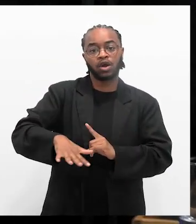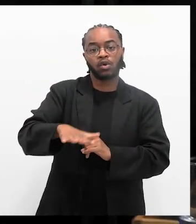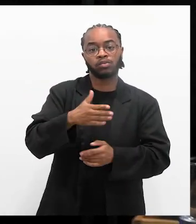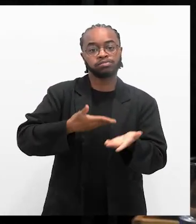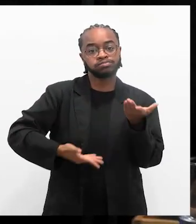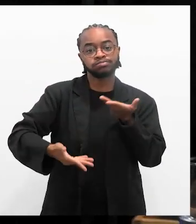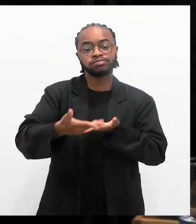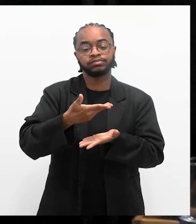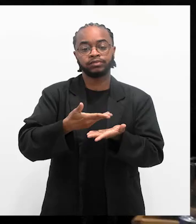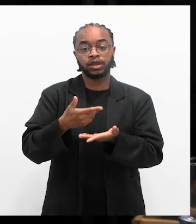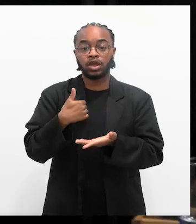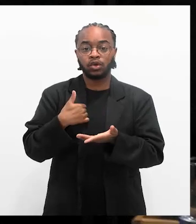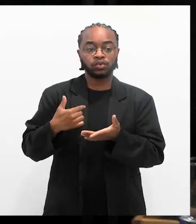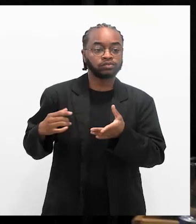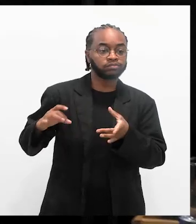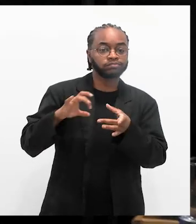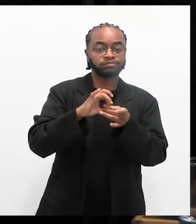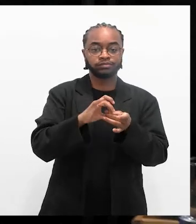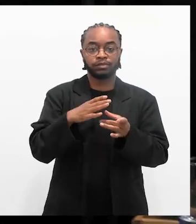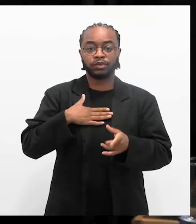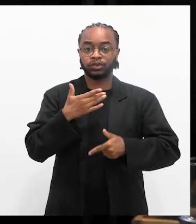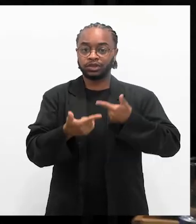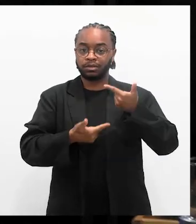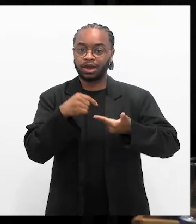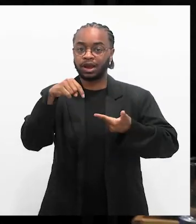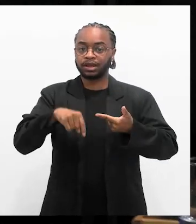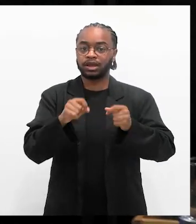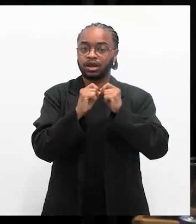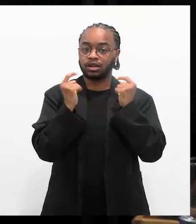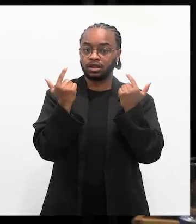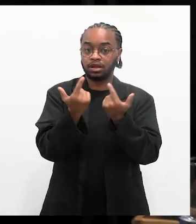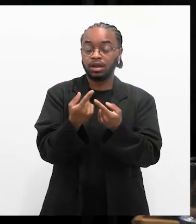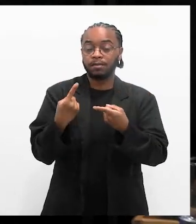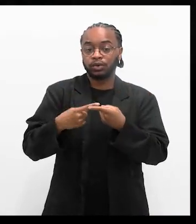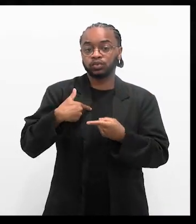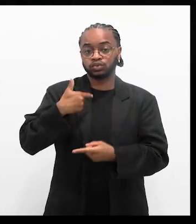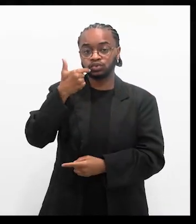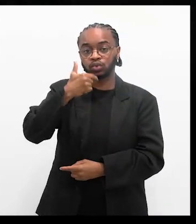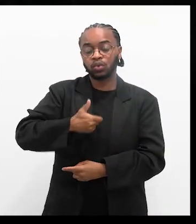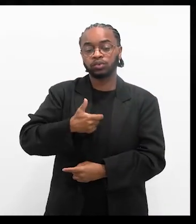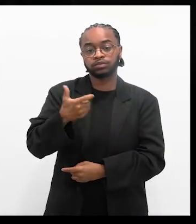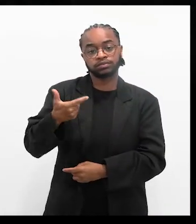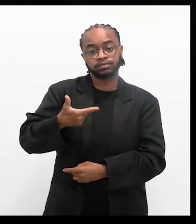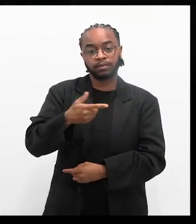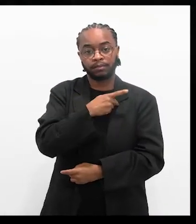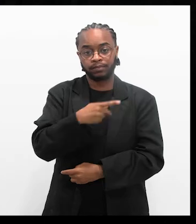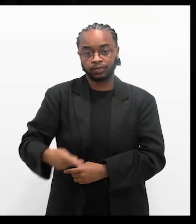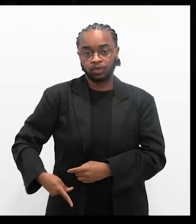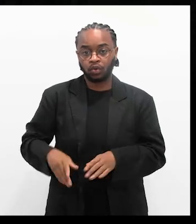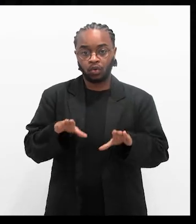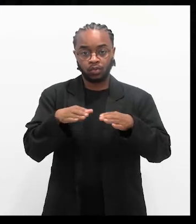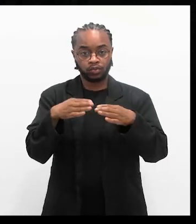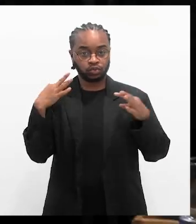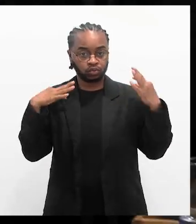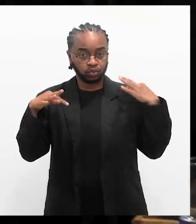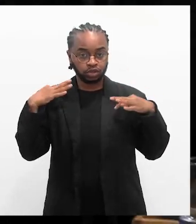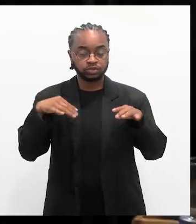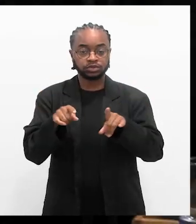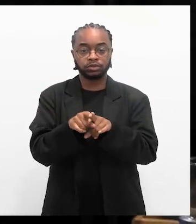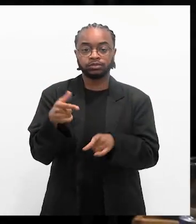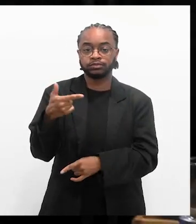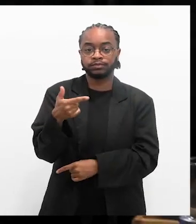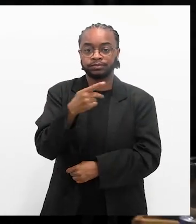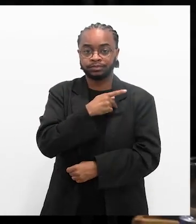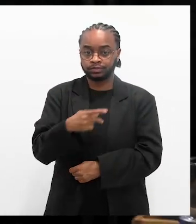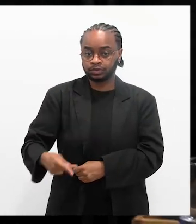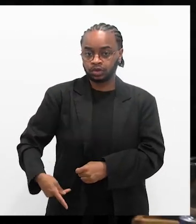trago isso, né, para o meu trabalho como parlamentar na LERJ. Então, eu sou vice-presidente da Comissão de Turismo,